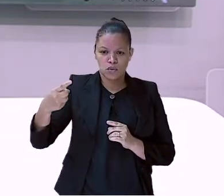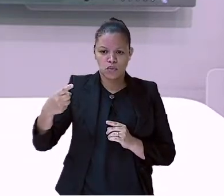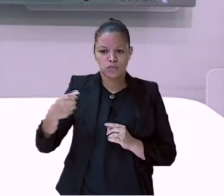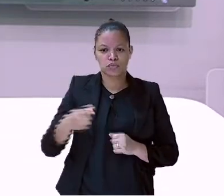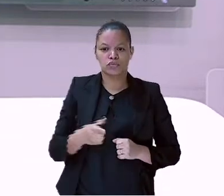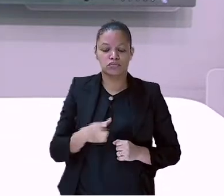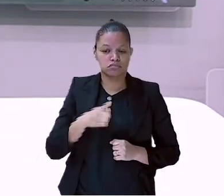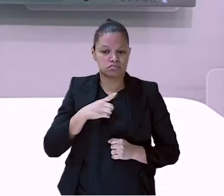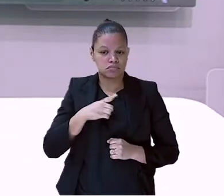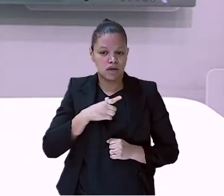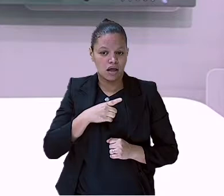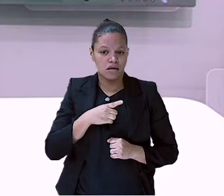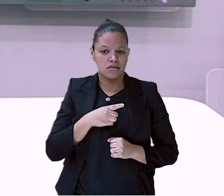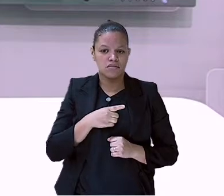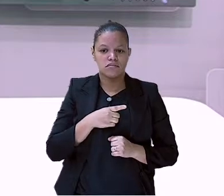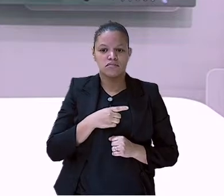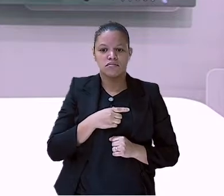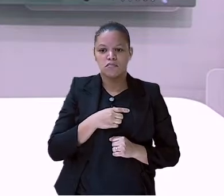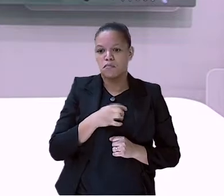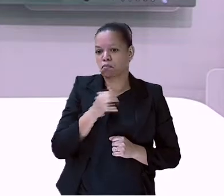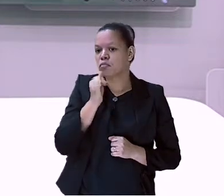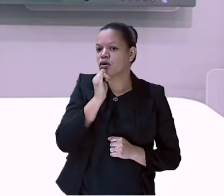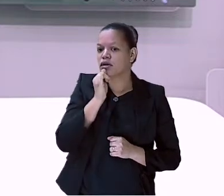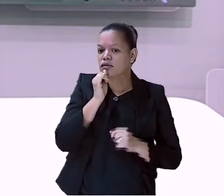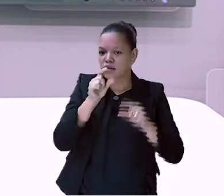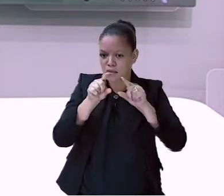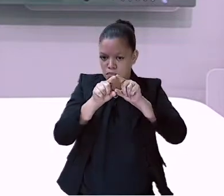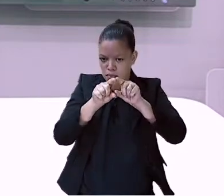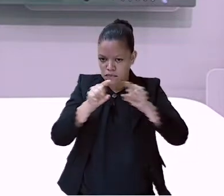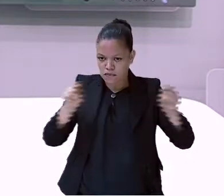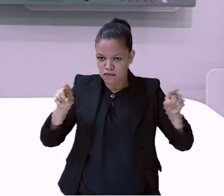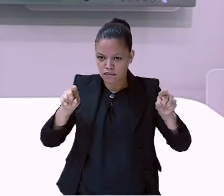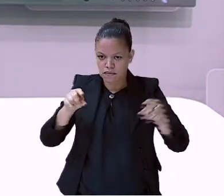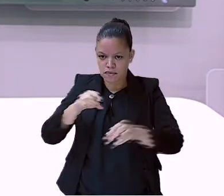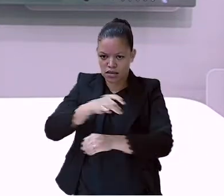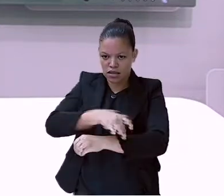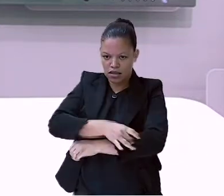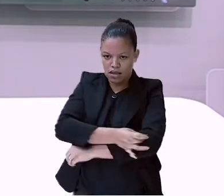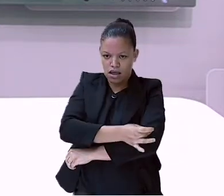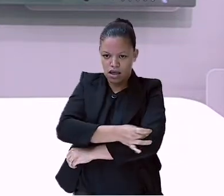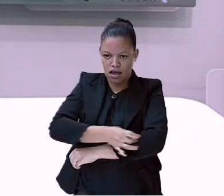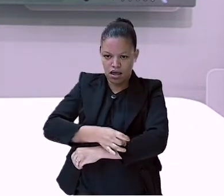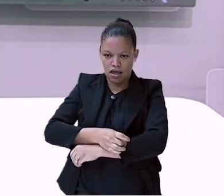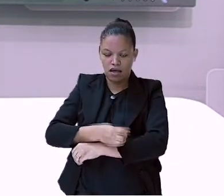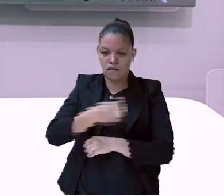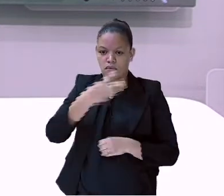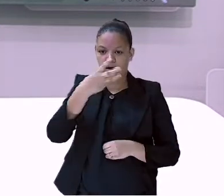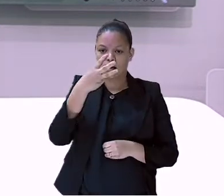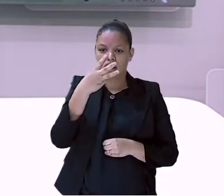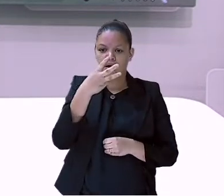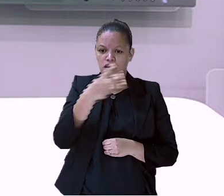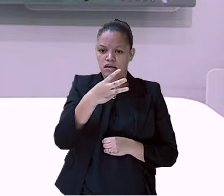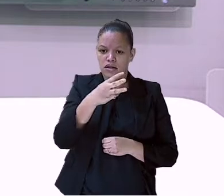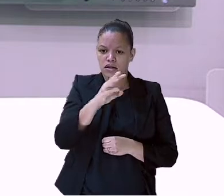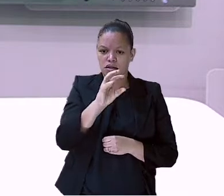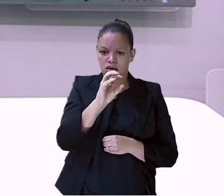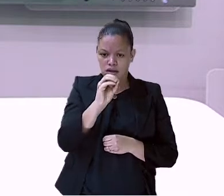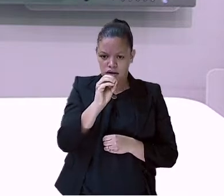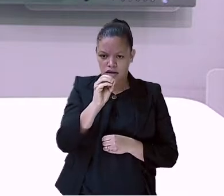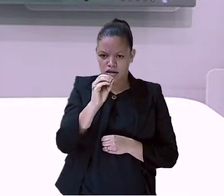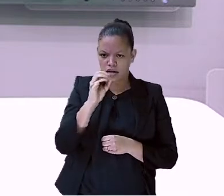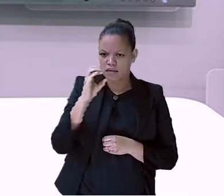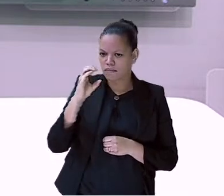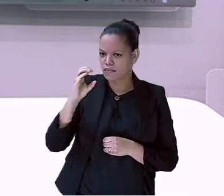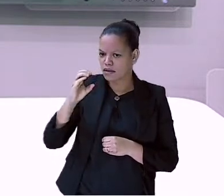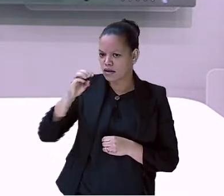centímetros. E eu vou utilizar aqui para vocês, vou estar medindo com vocês um